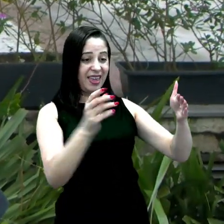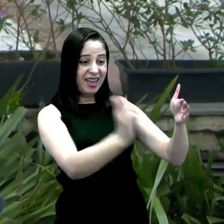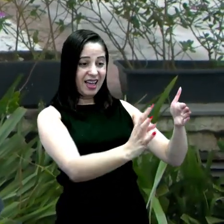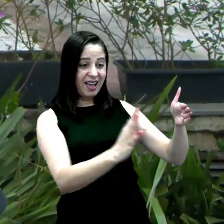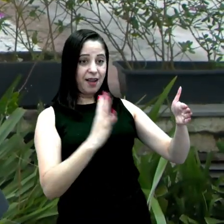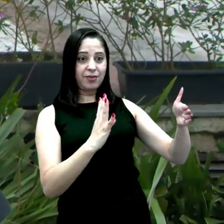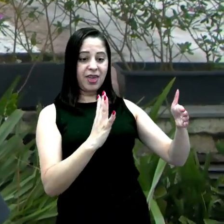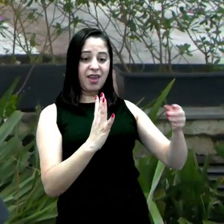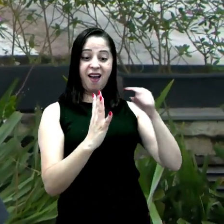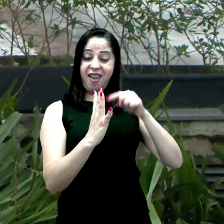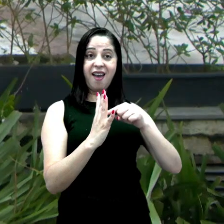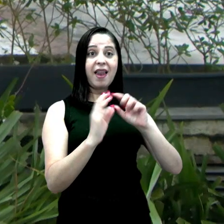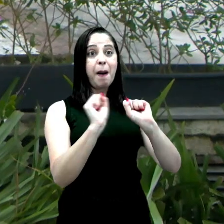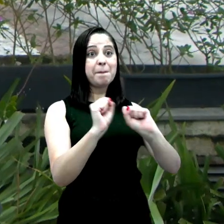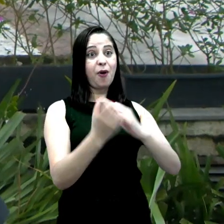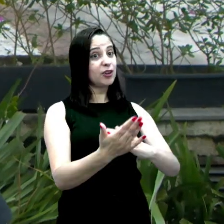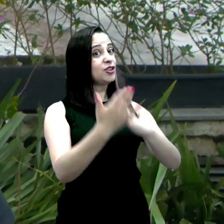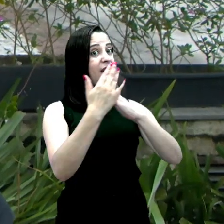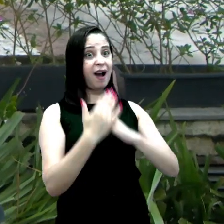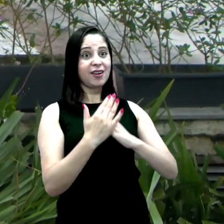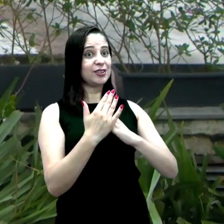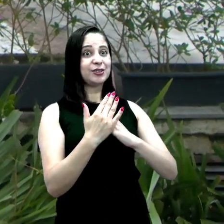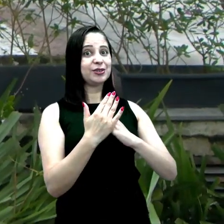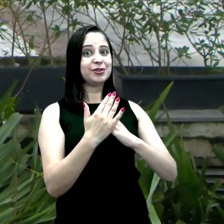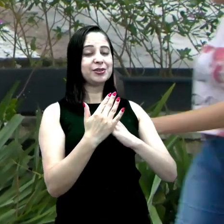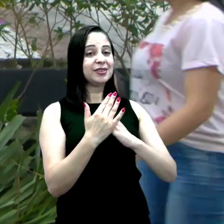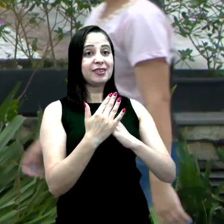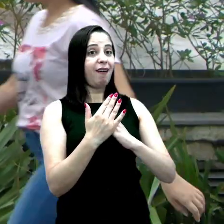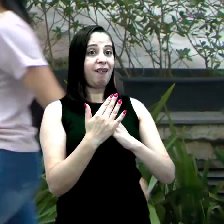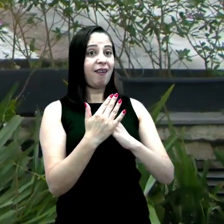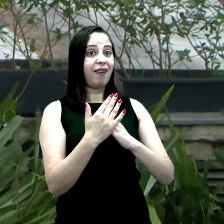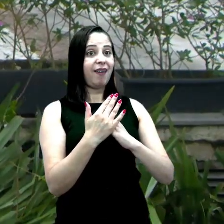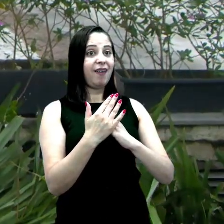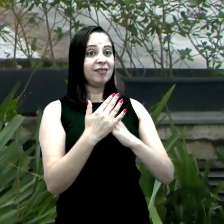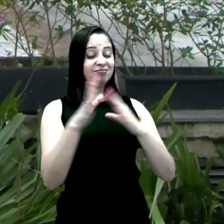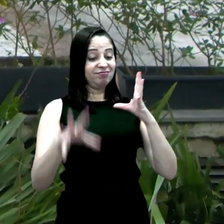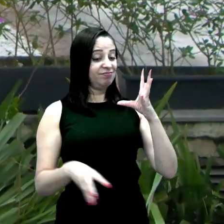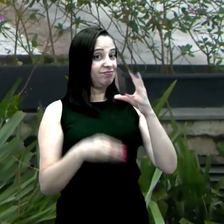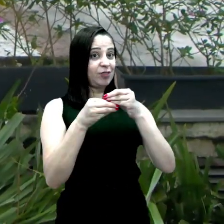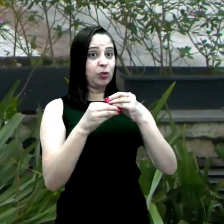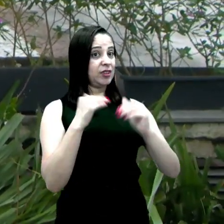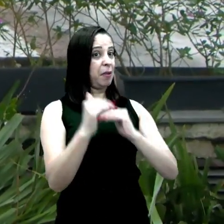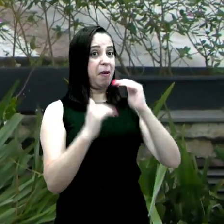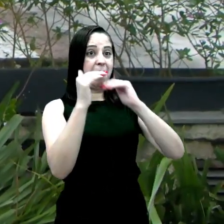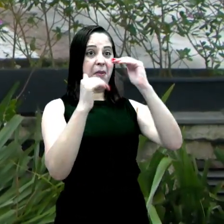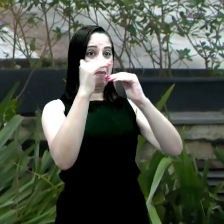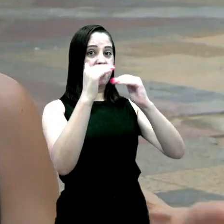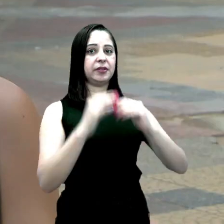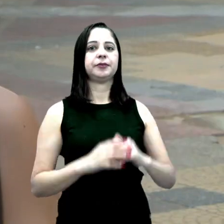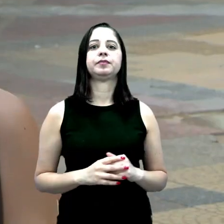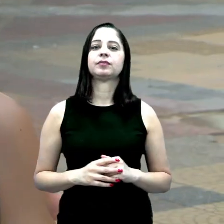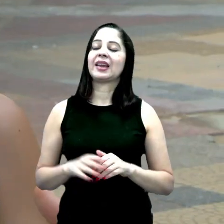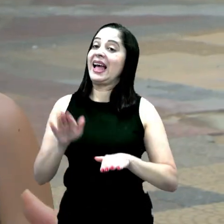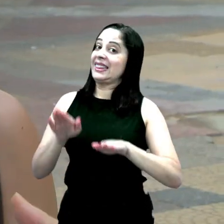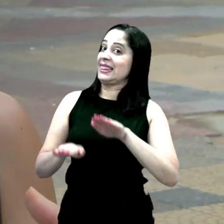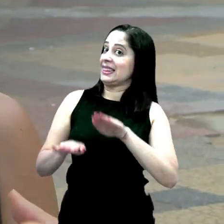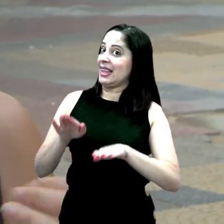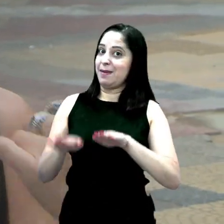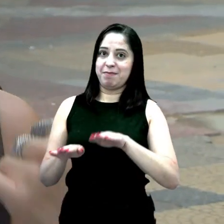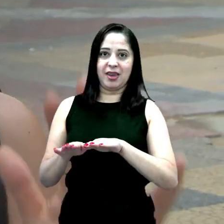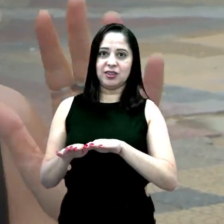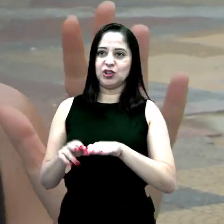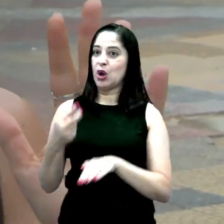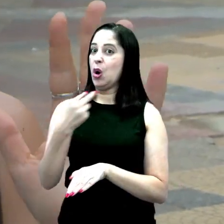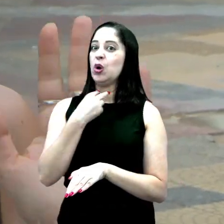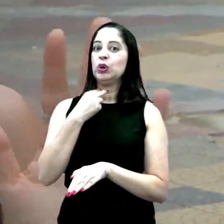pessoa, essa pessoa, às vezes, pode revolucionar uma área que a gente não imagina, né? E isso eu acho, de certa maneira, muito importante. Tudo depende. Eu acho que não dá